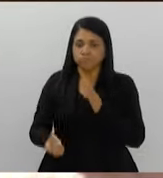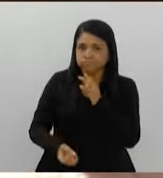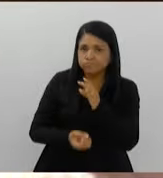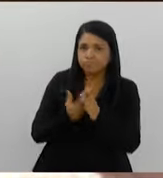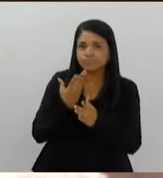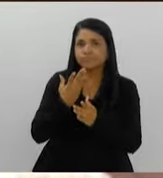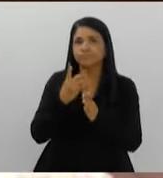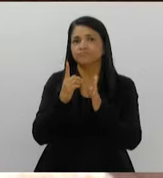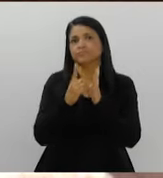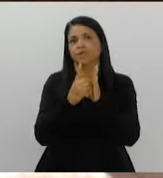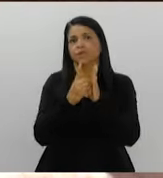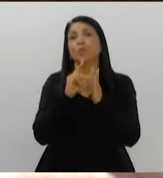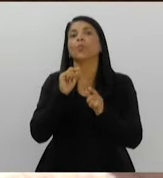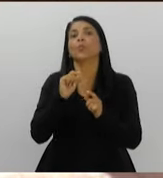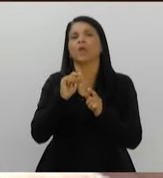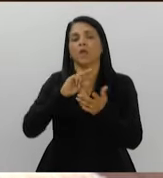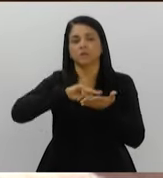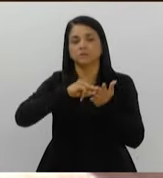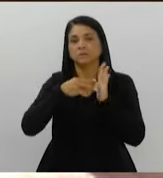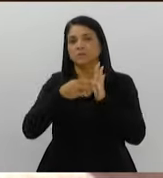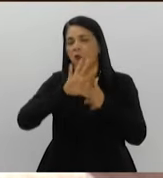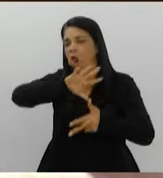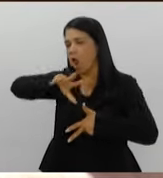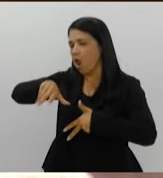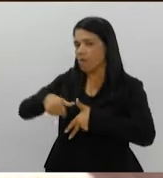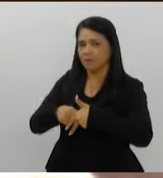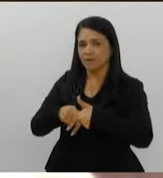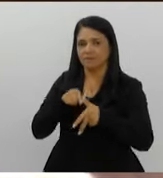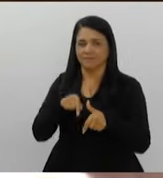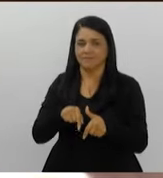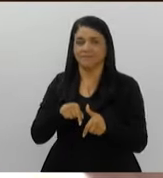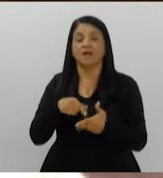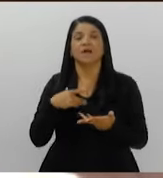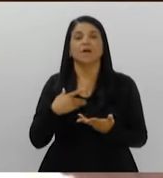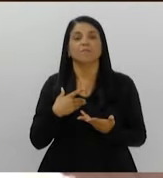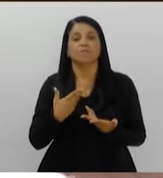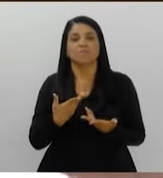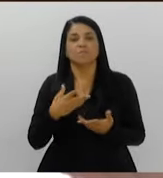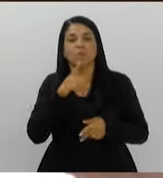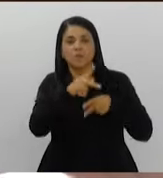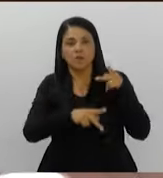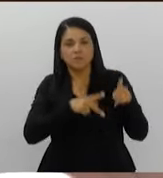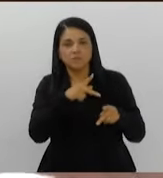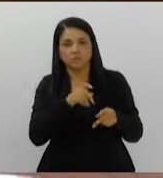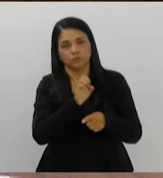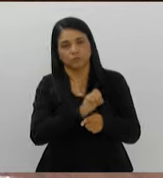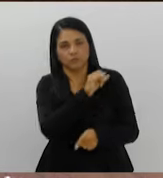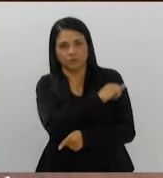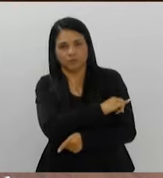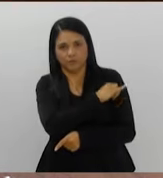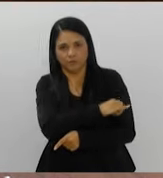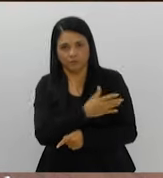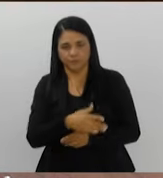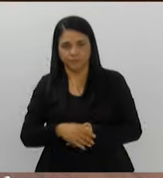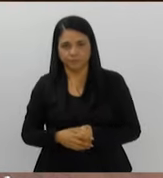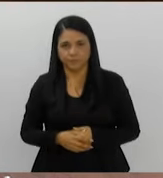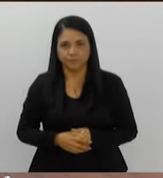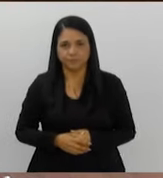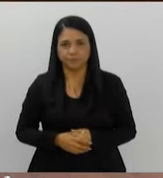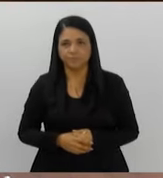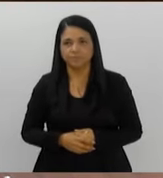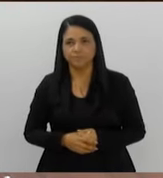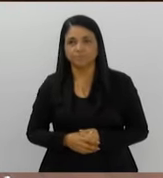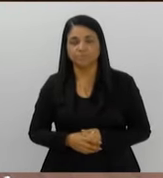único intuito: roubar. Roubar a população do nosso Estado. É de